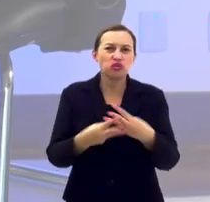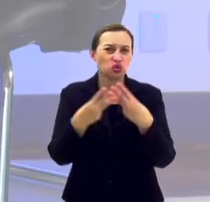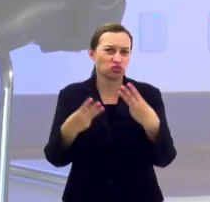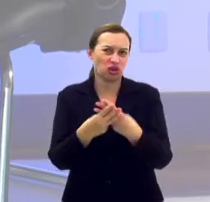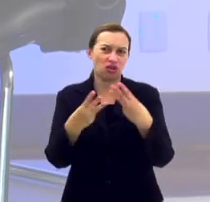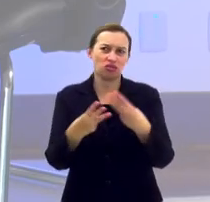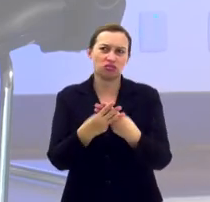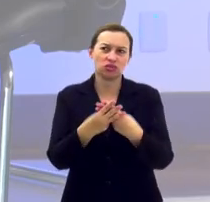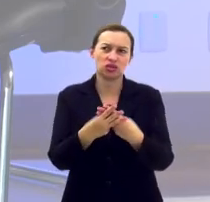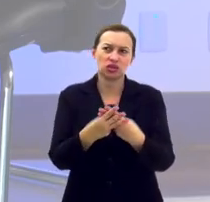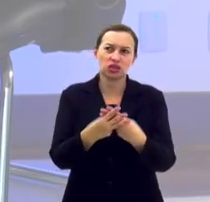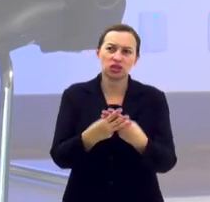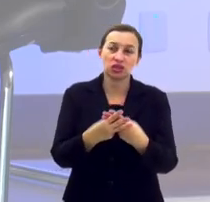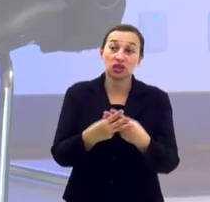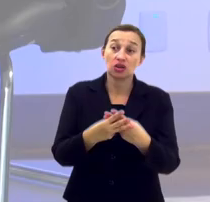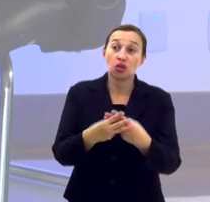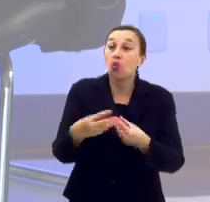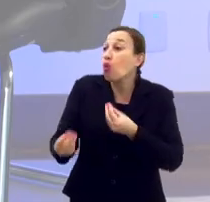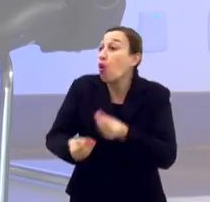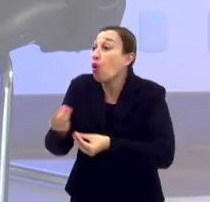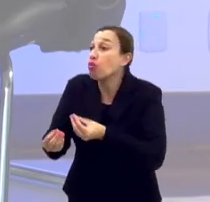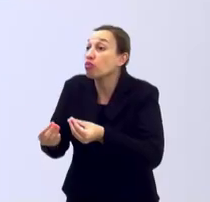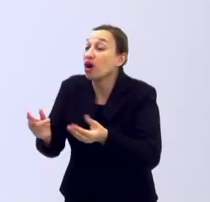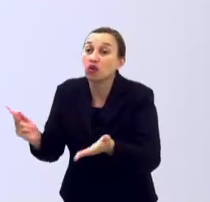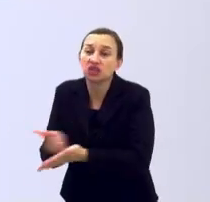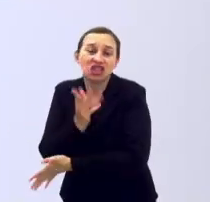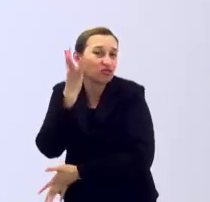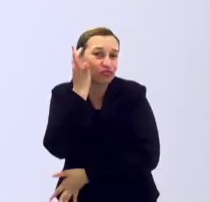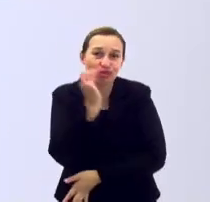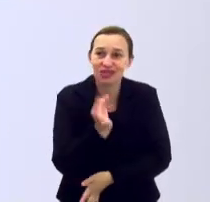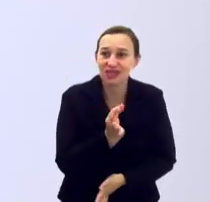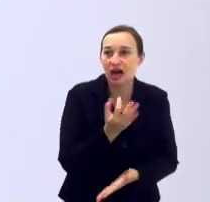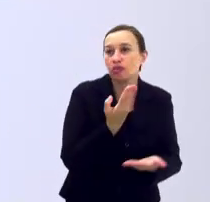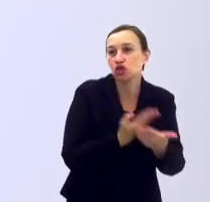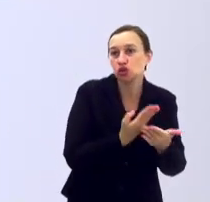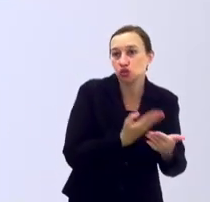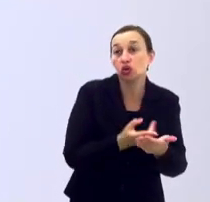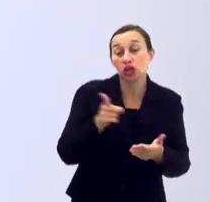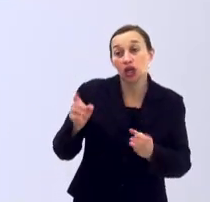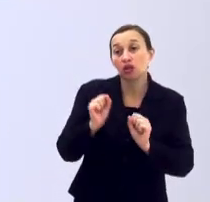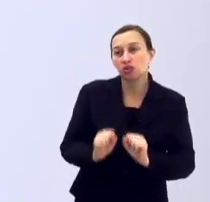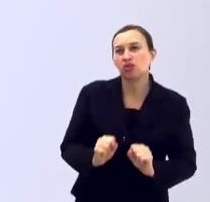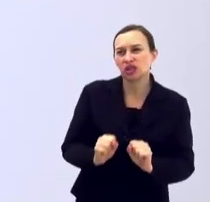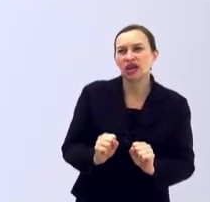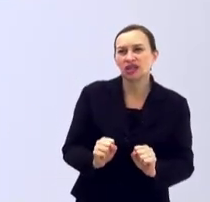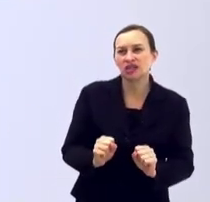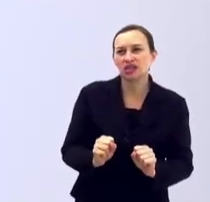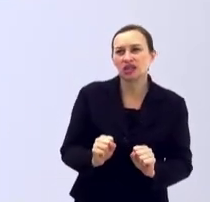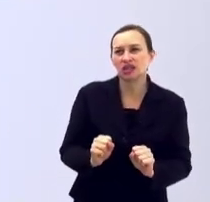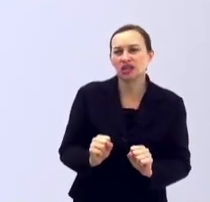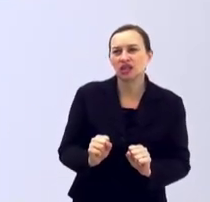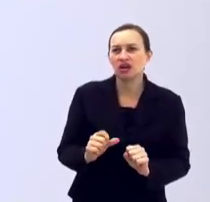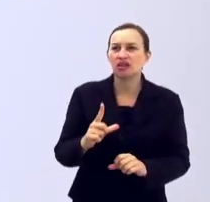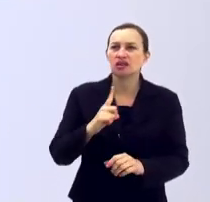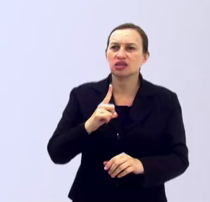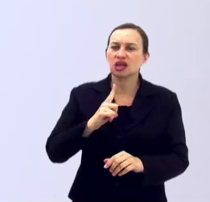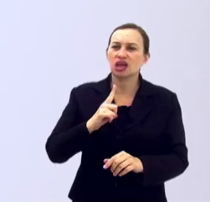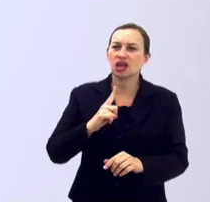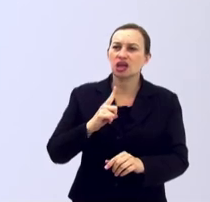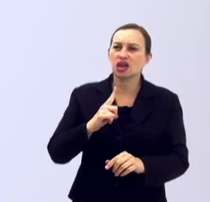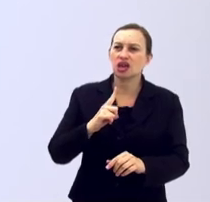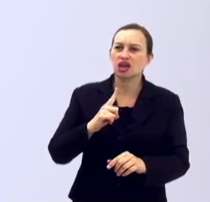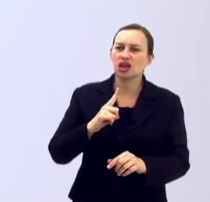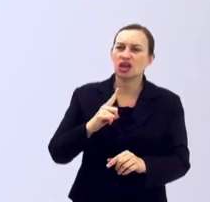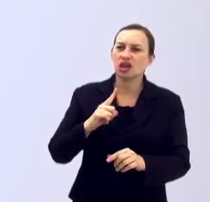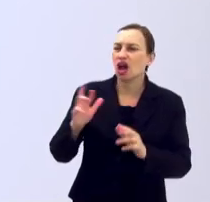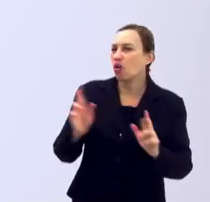pelos judeus. Da onde nasceu isso, não se sabe. Pesquisa-se até que ele pudesse ter alguma ascendência judaica lá atrás,